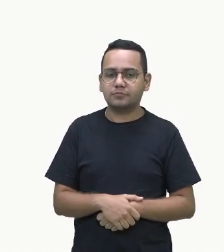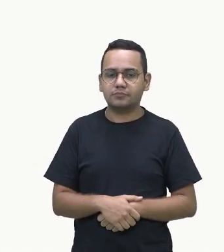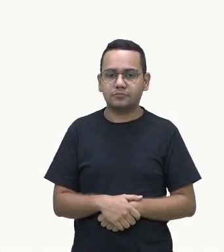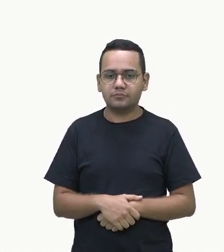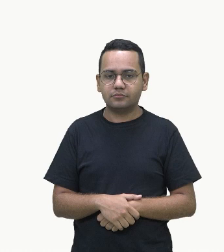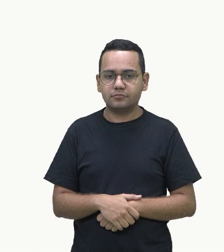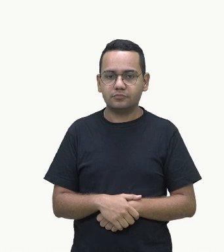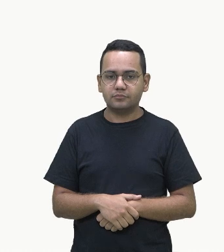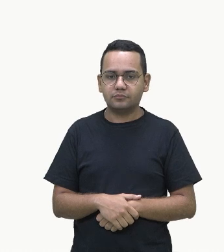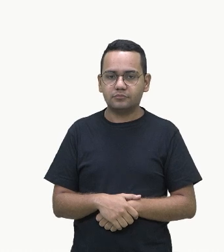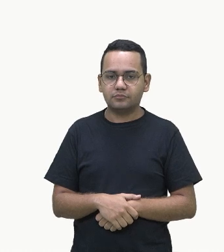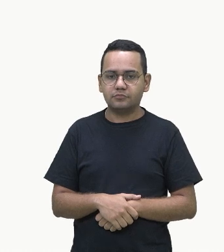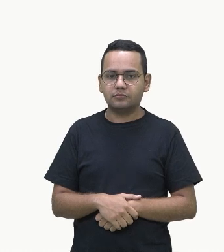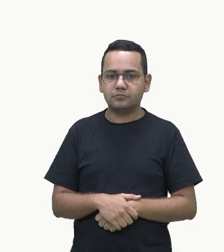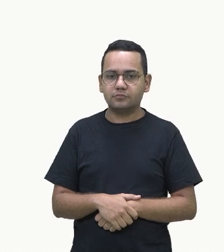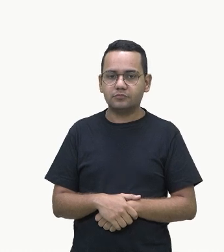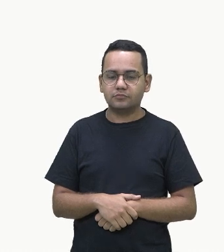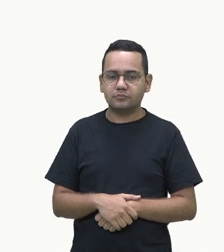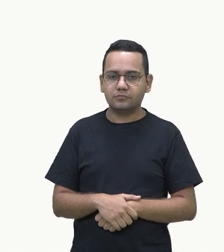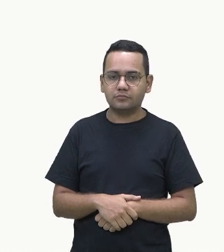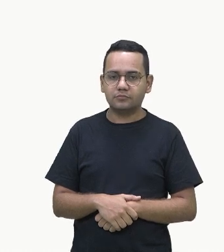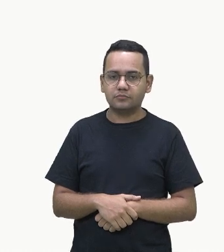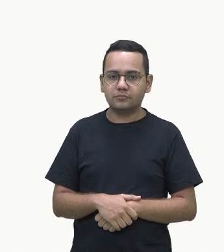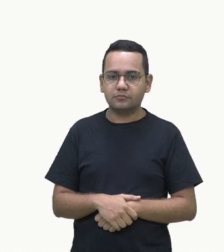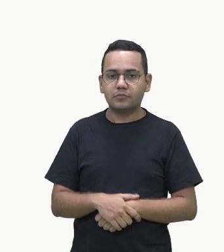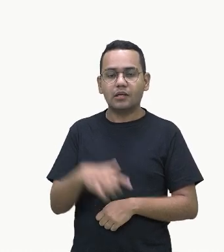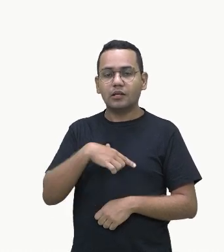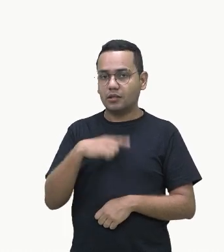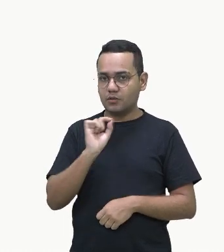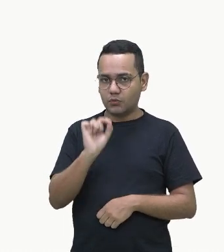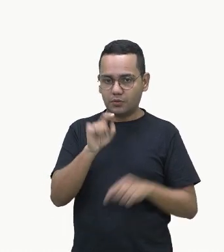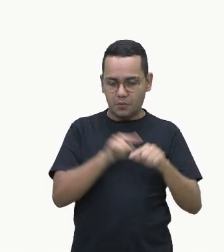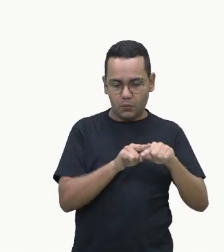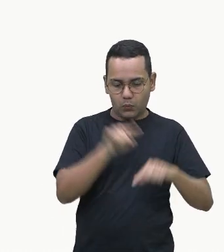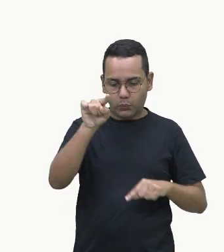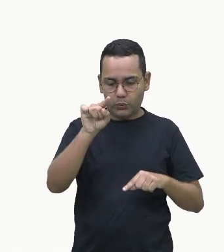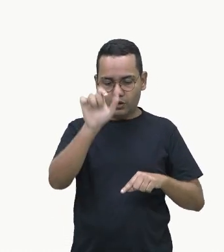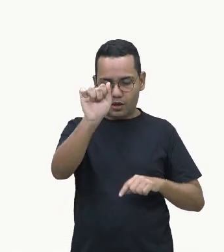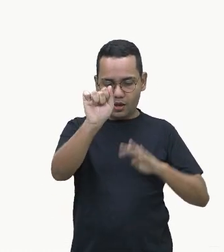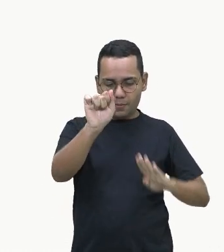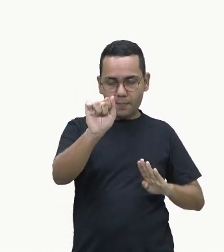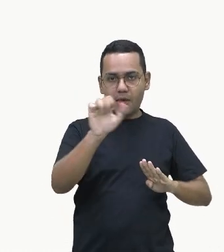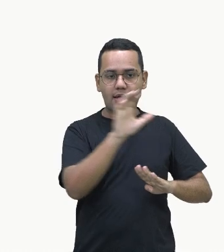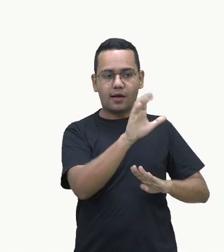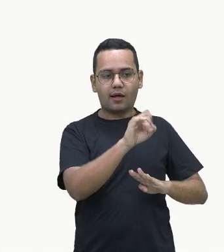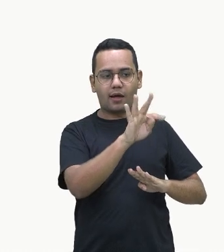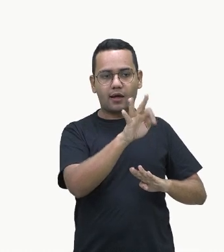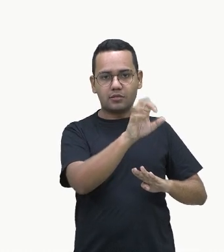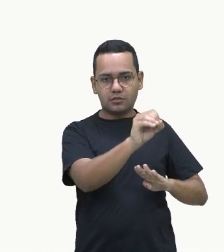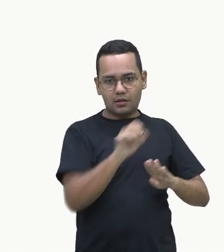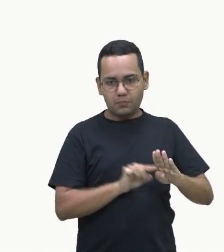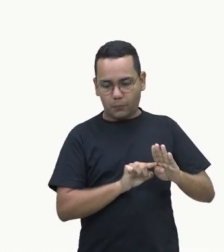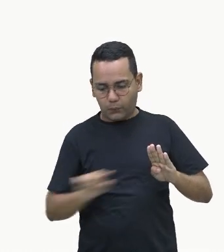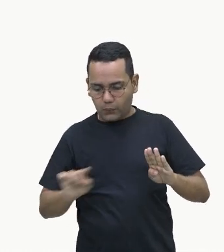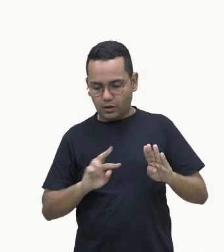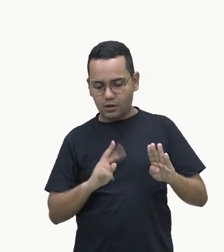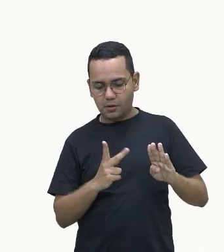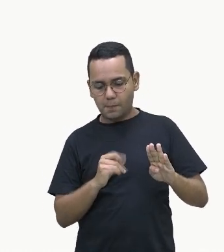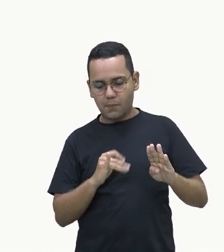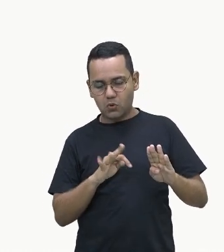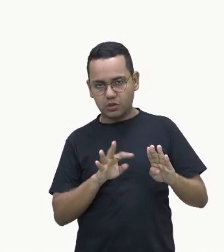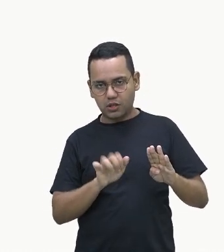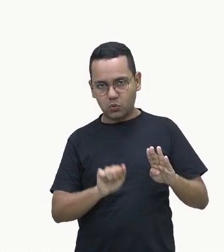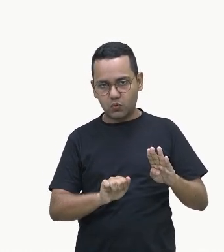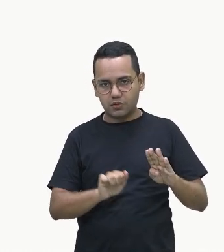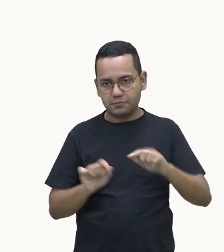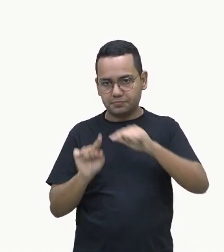da projeção do cateto AB sobre a hipotenusa. Quem é o N? É a medida da